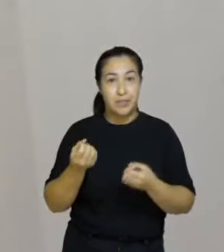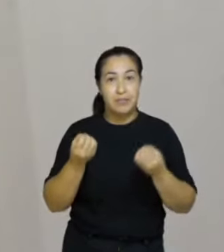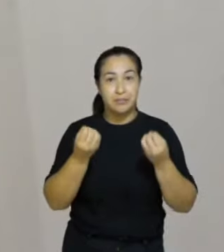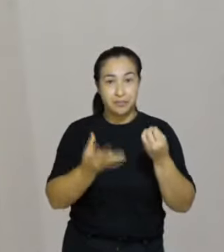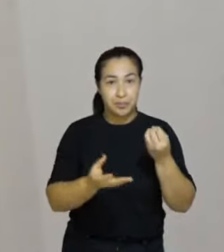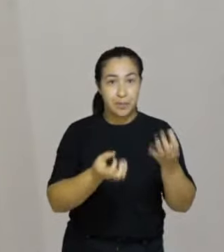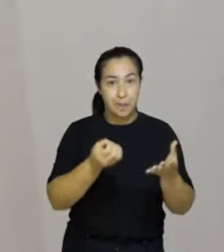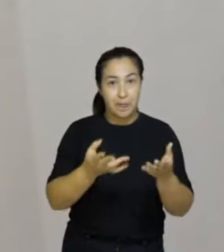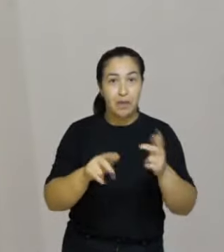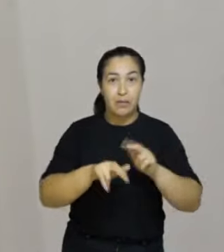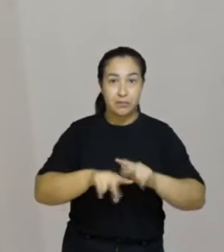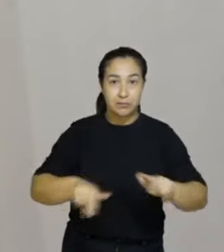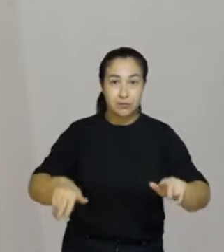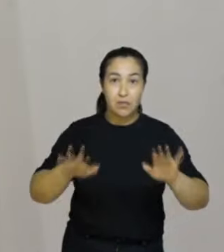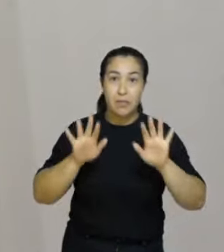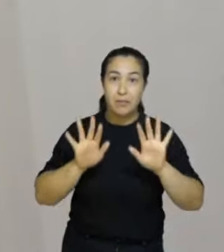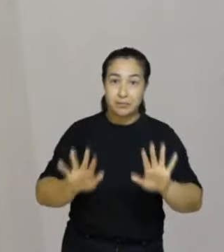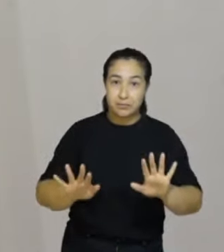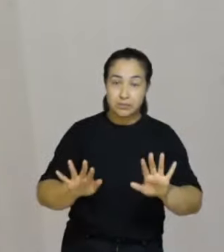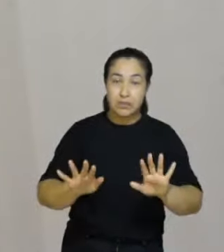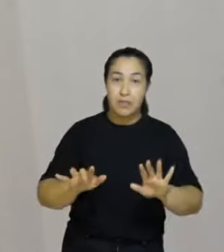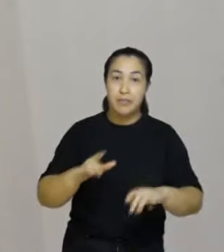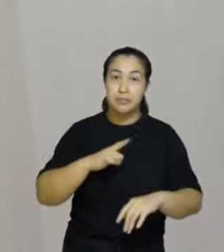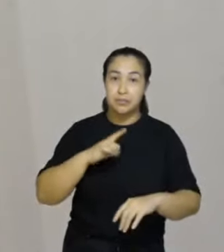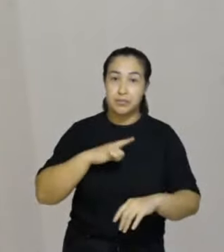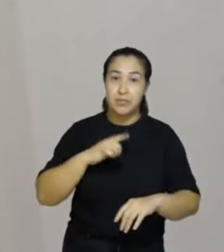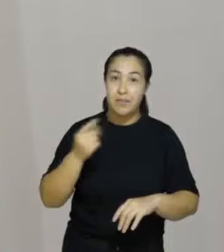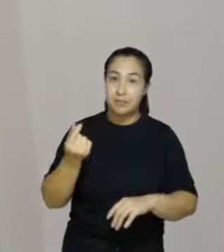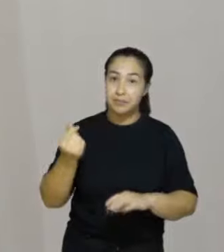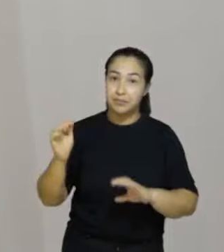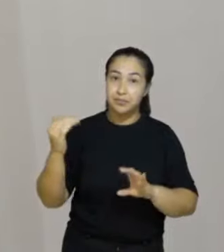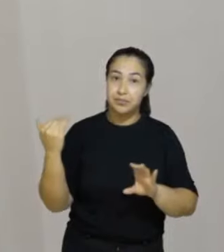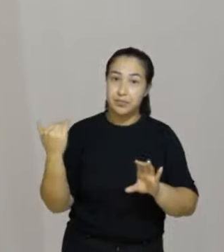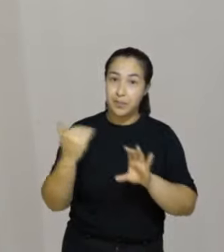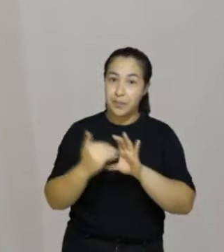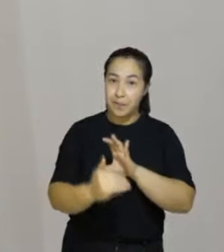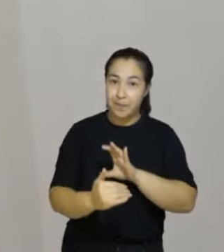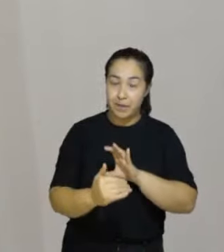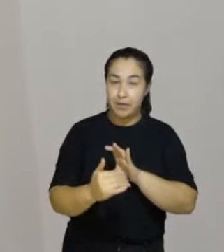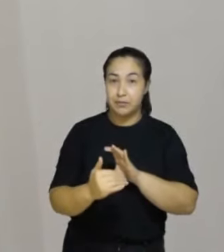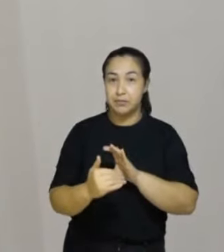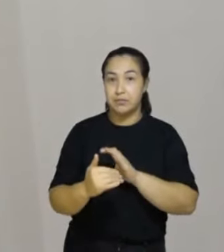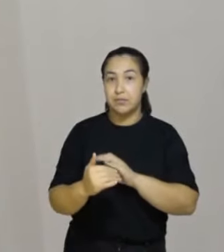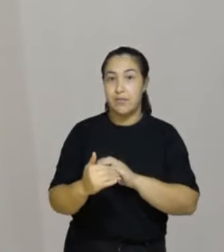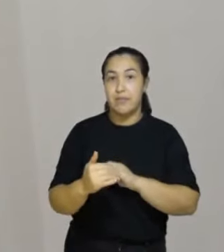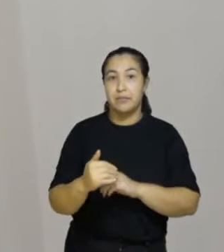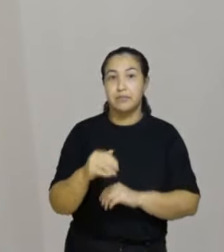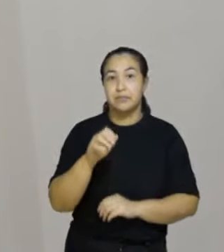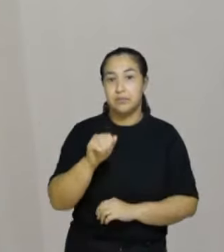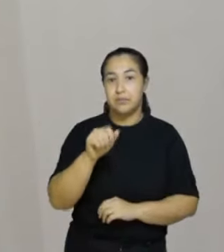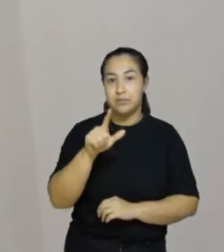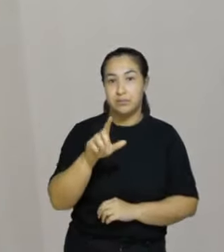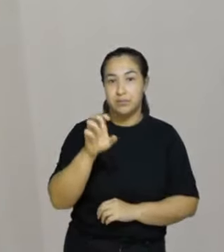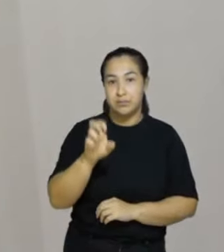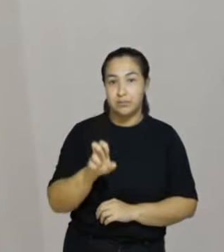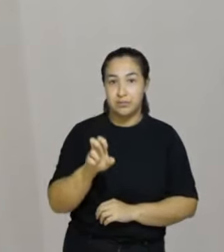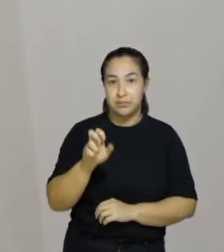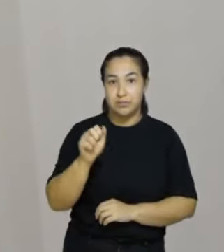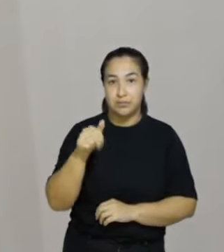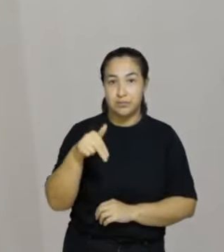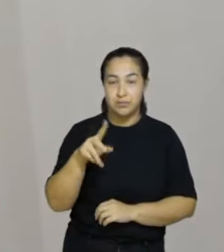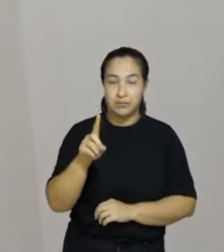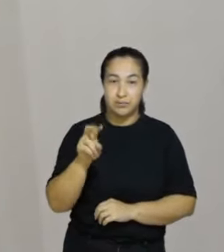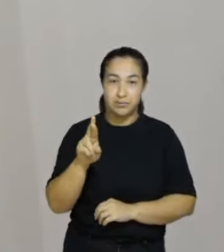Esse recurso veio através de deputados, distribuído por Alexandre Padilha, que é o ministro de Relações